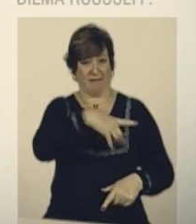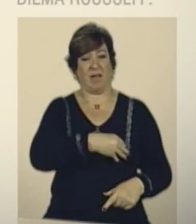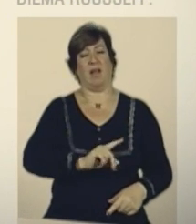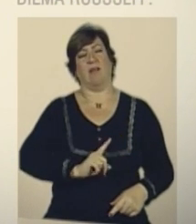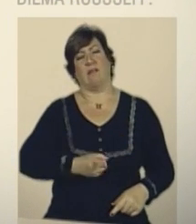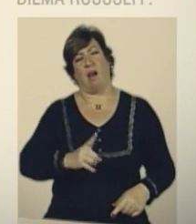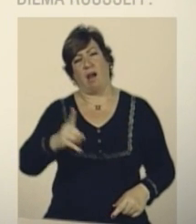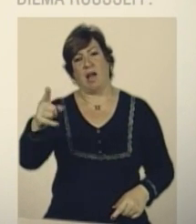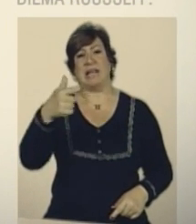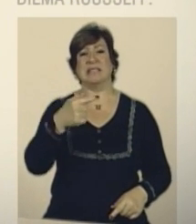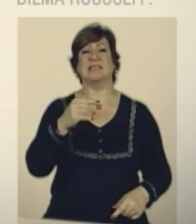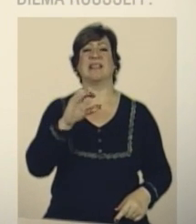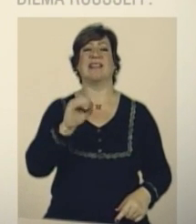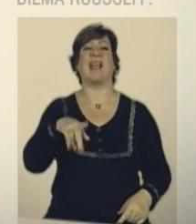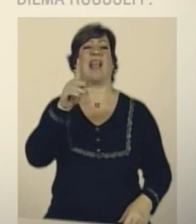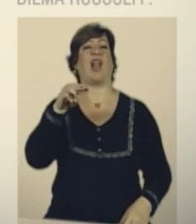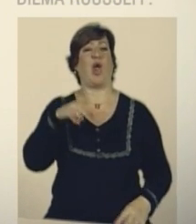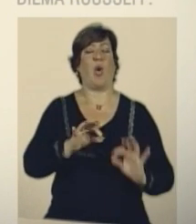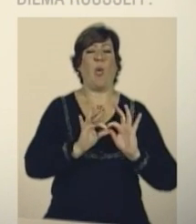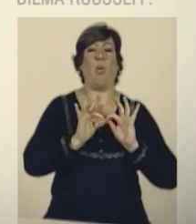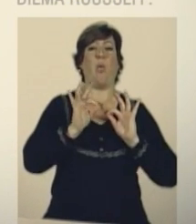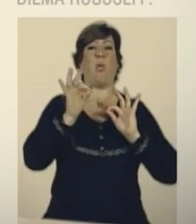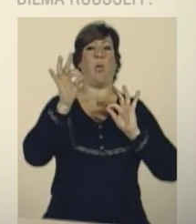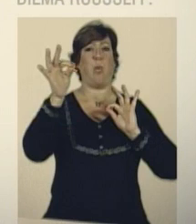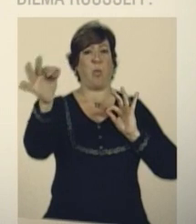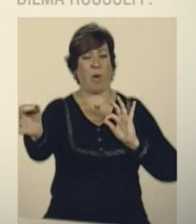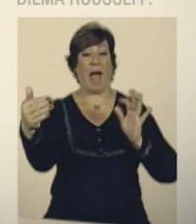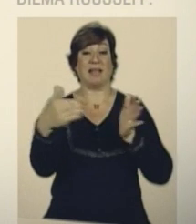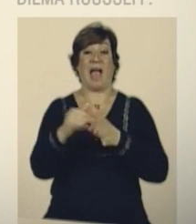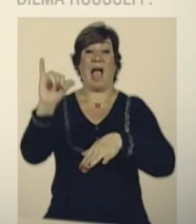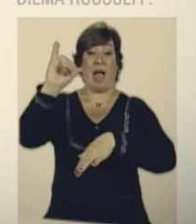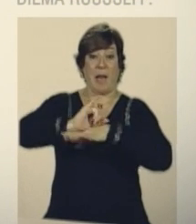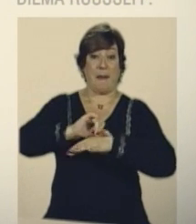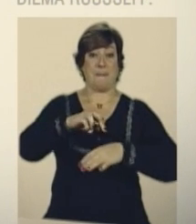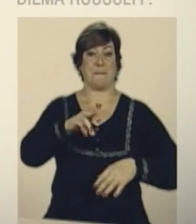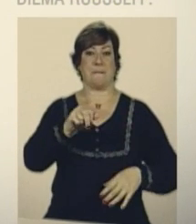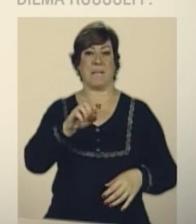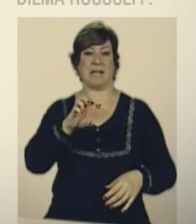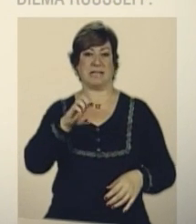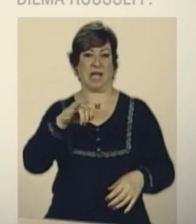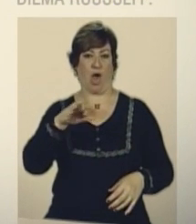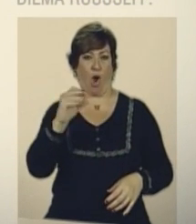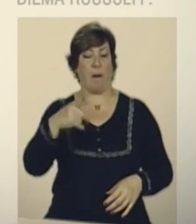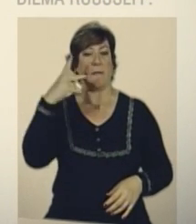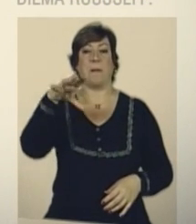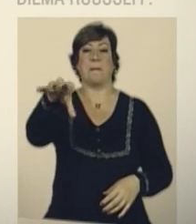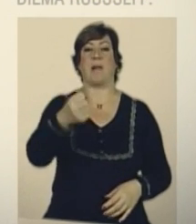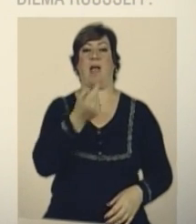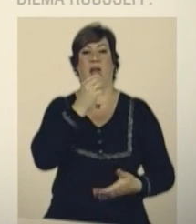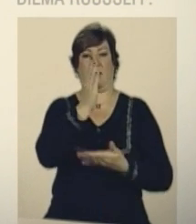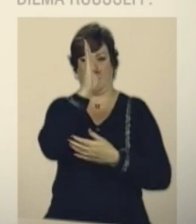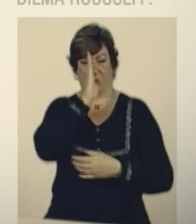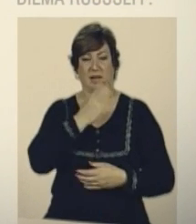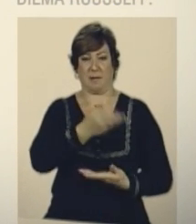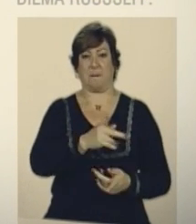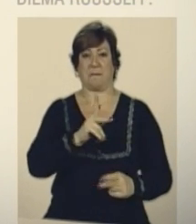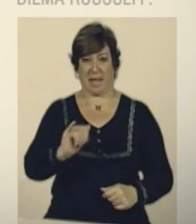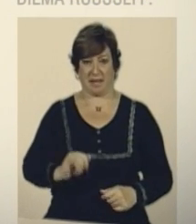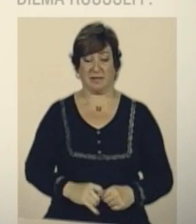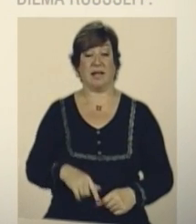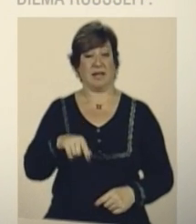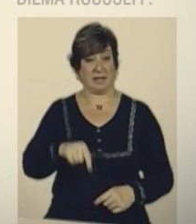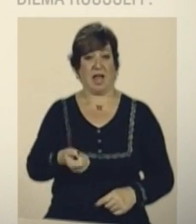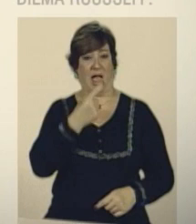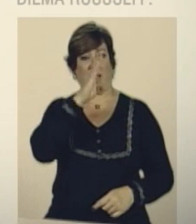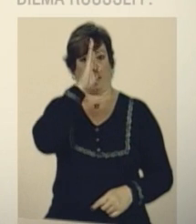Alba tinha que viajar 70 km até a capital Maceió para retirar os medicamentos do pai os remédios eram